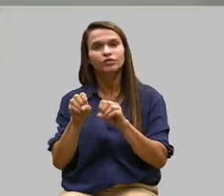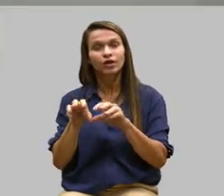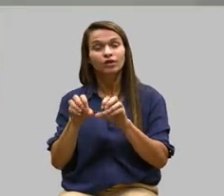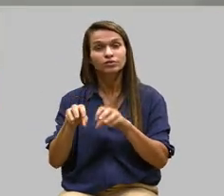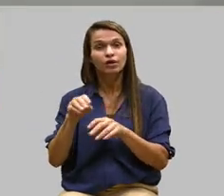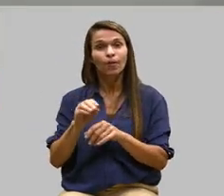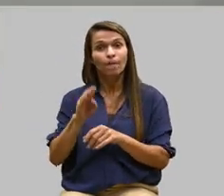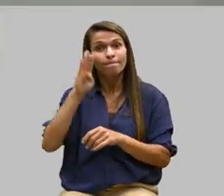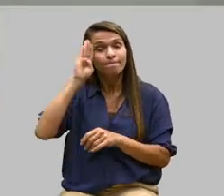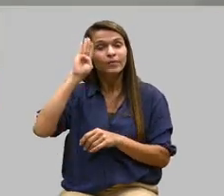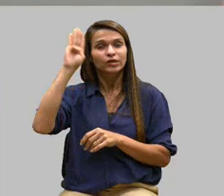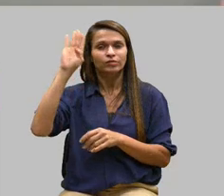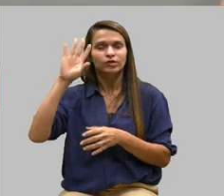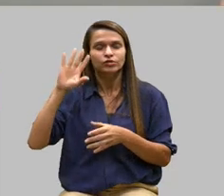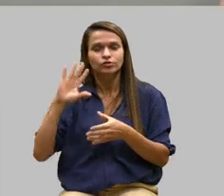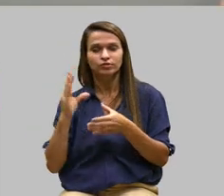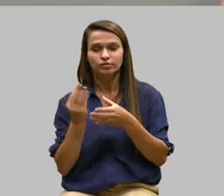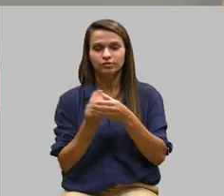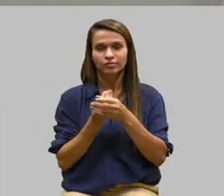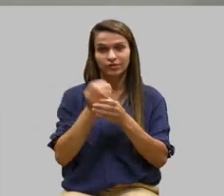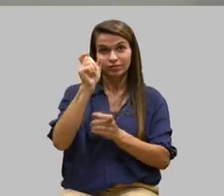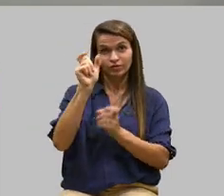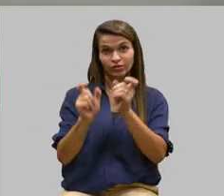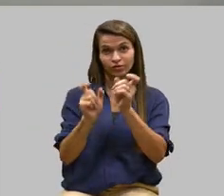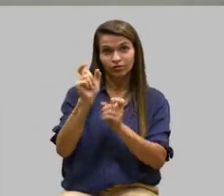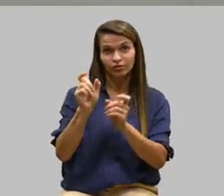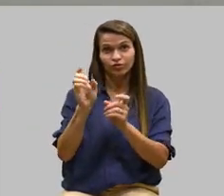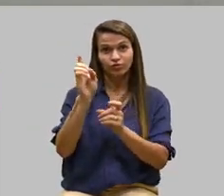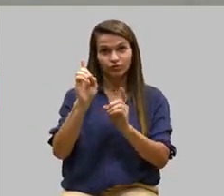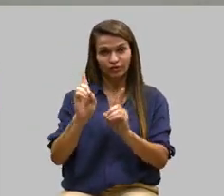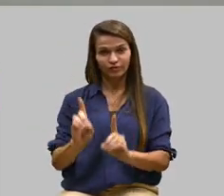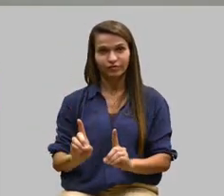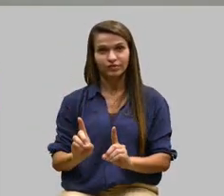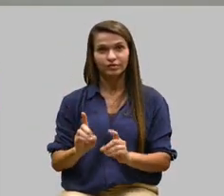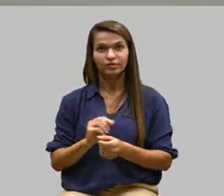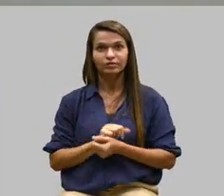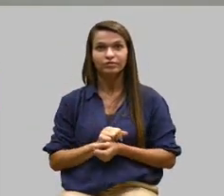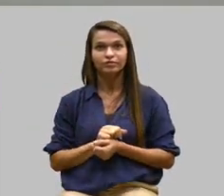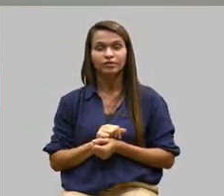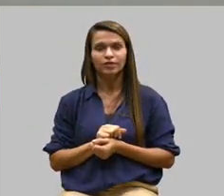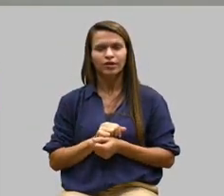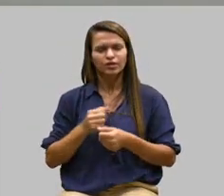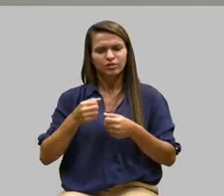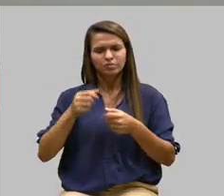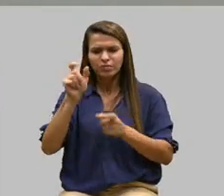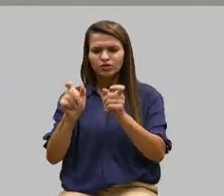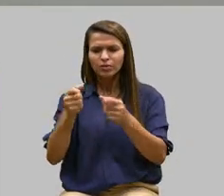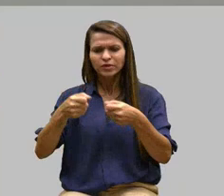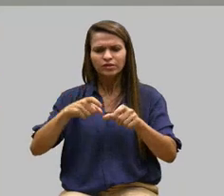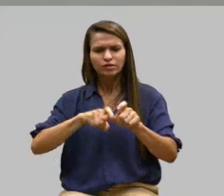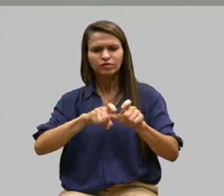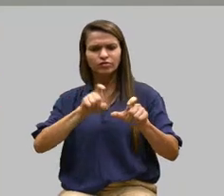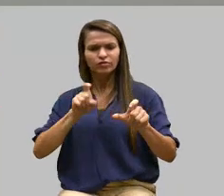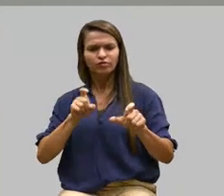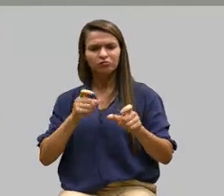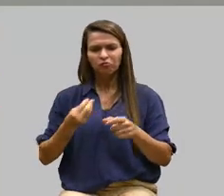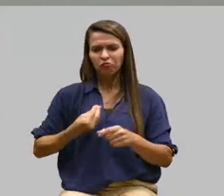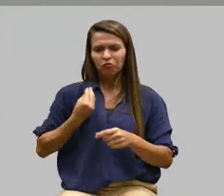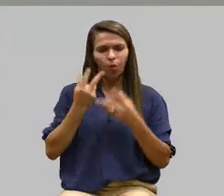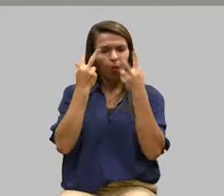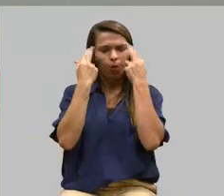nós incluirmos essas pessoas com deficiência as pessoas têm que ficar Independentes viver normalmente